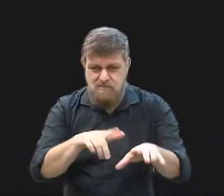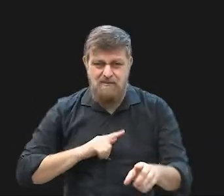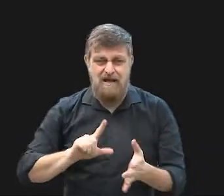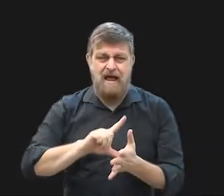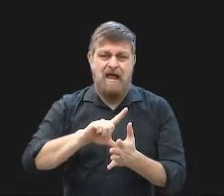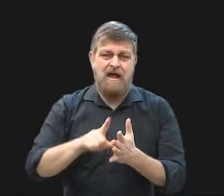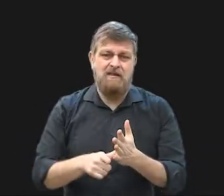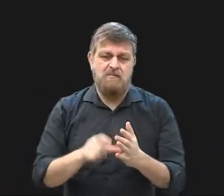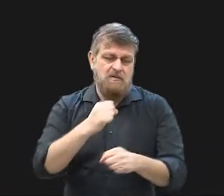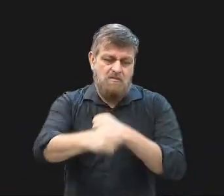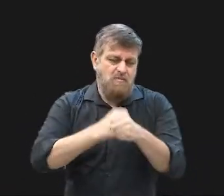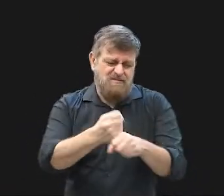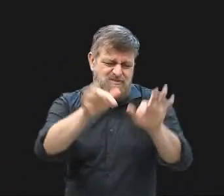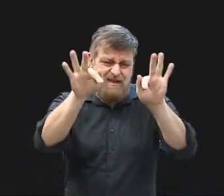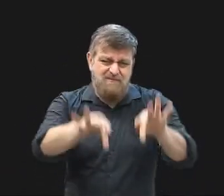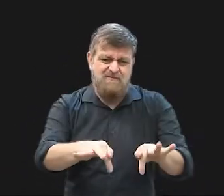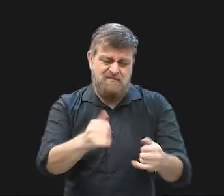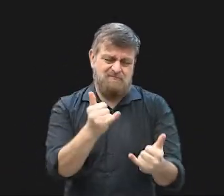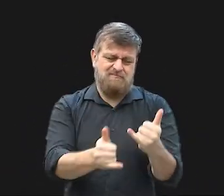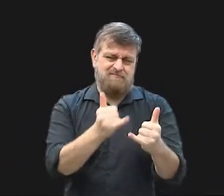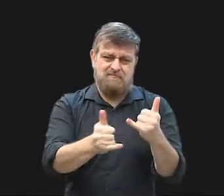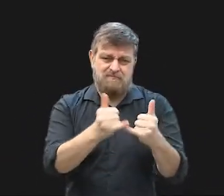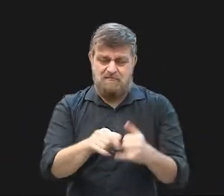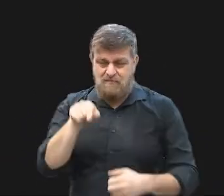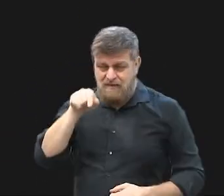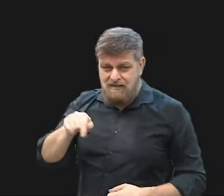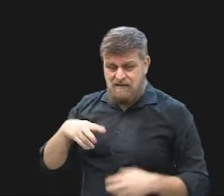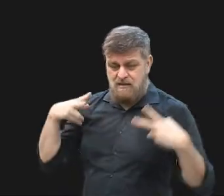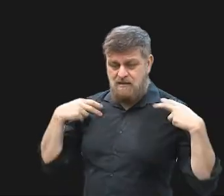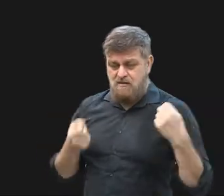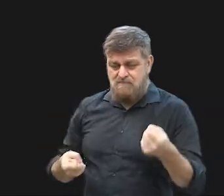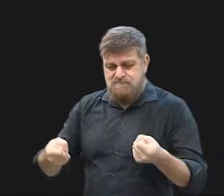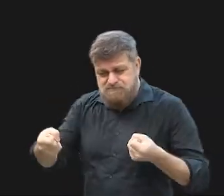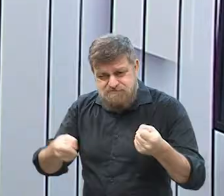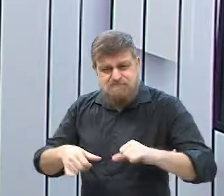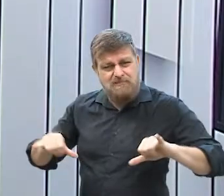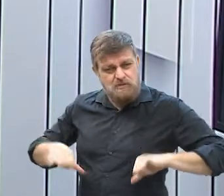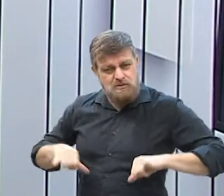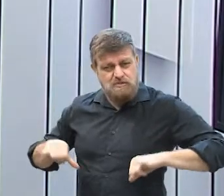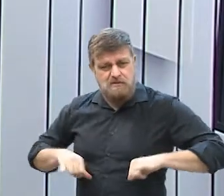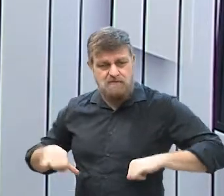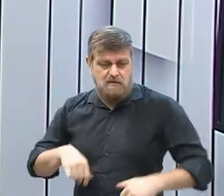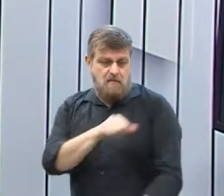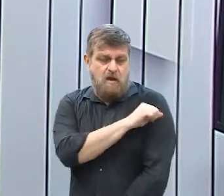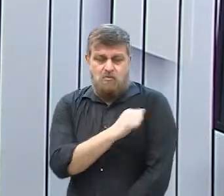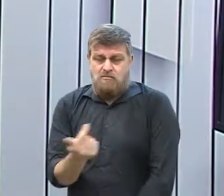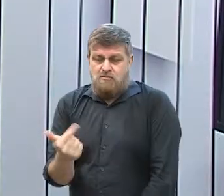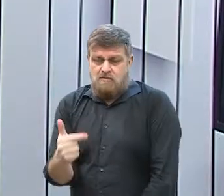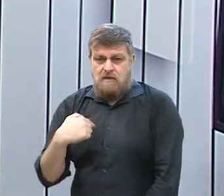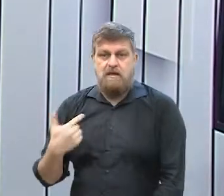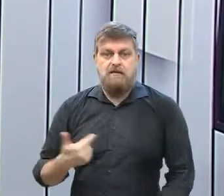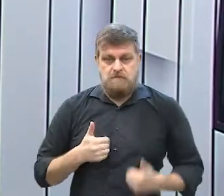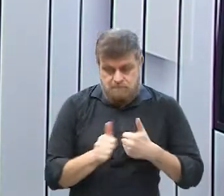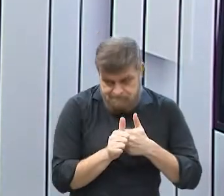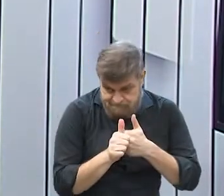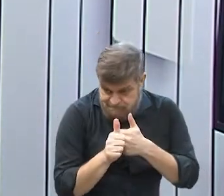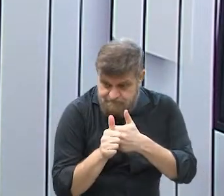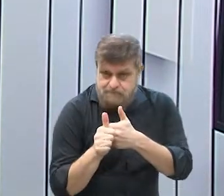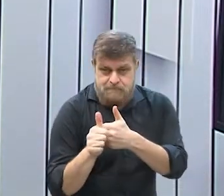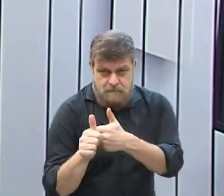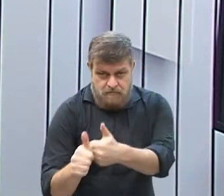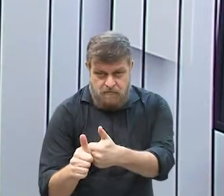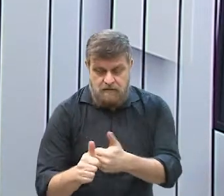e depois acabou o ano novamente. Então, é uma classe que está sofrendo bastante. E a gente segue acompanhando, então, toda